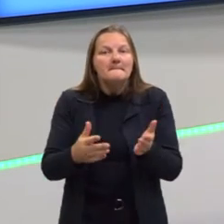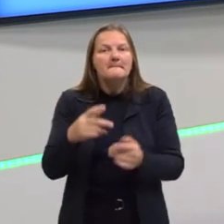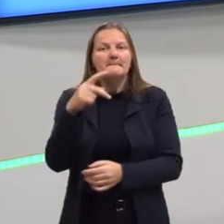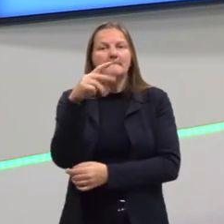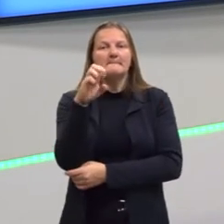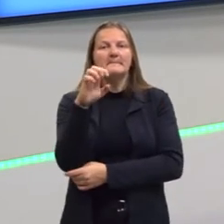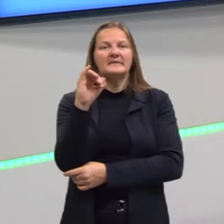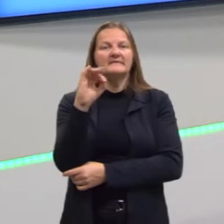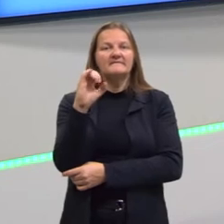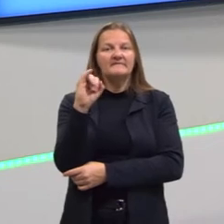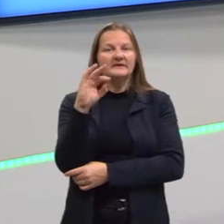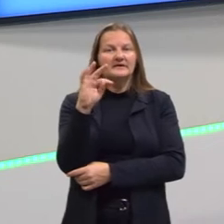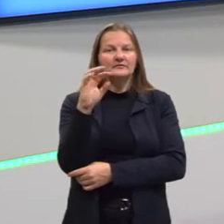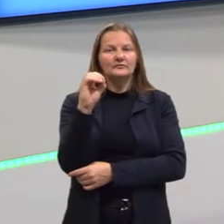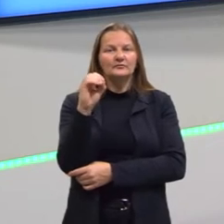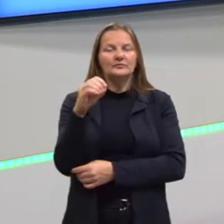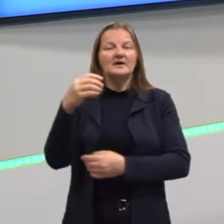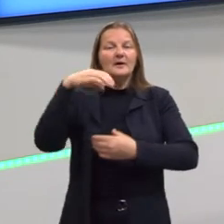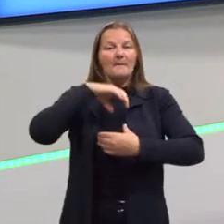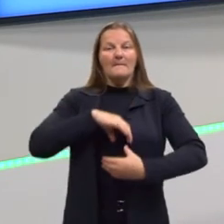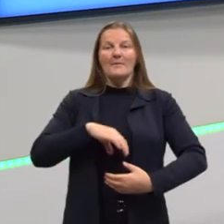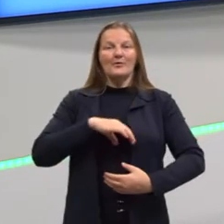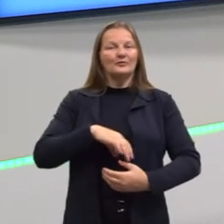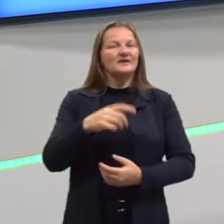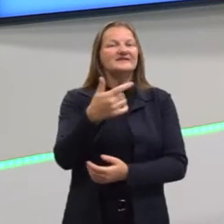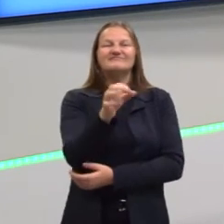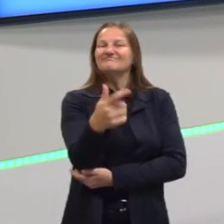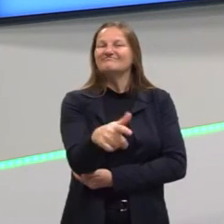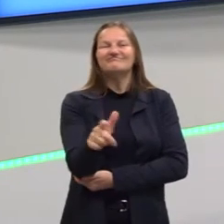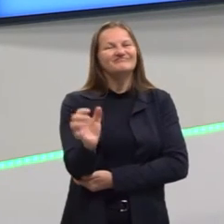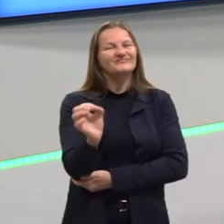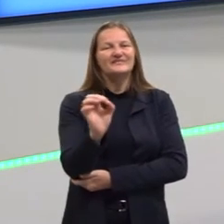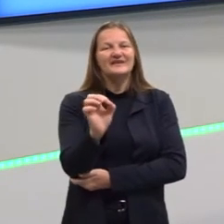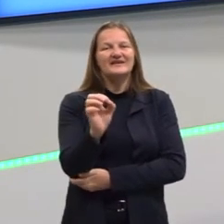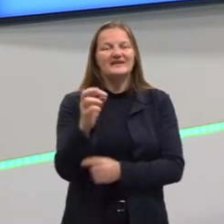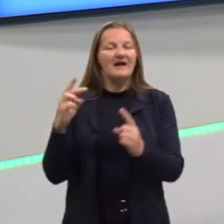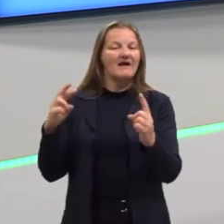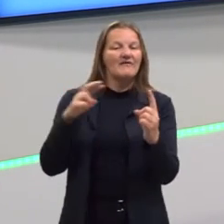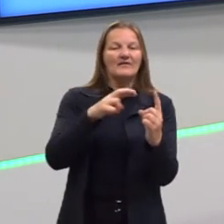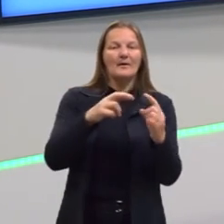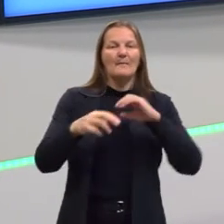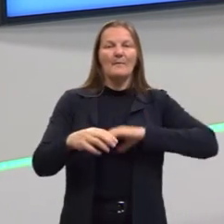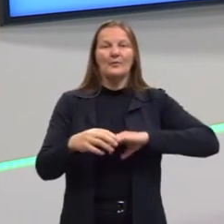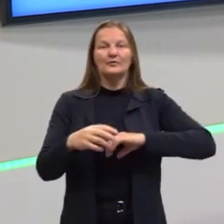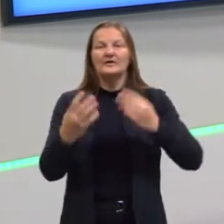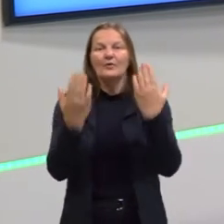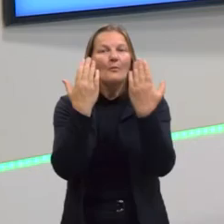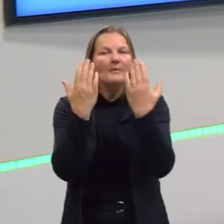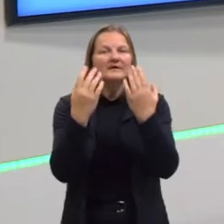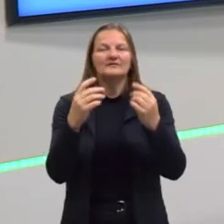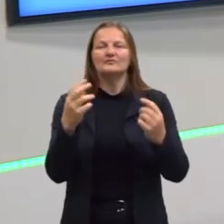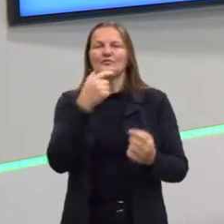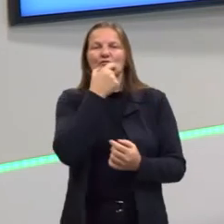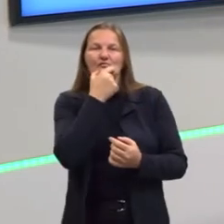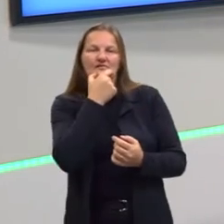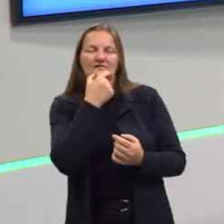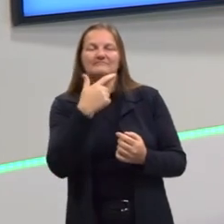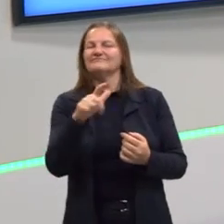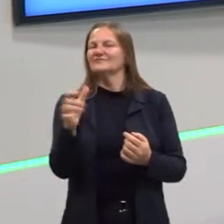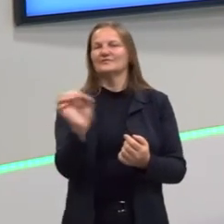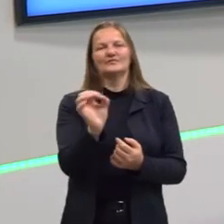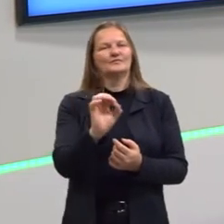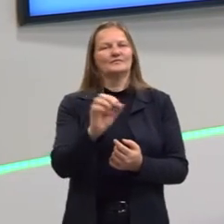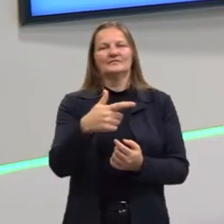nós não temos dentro da língua portuguesa não há uma referência dentro da língua portuguesa para o presente perfeito